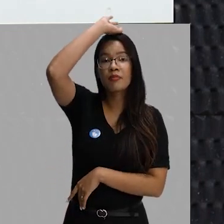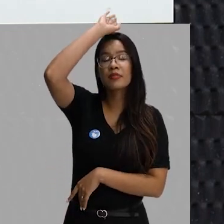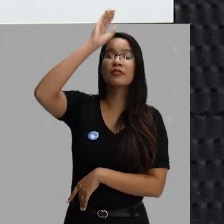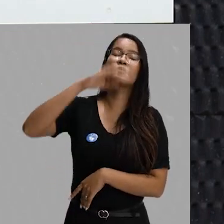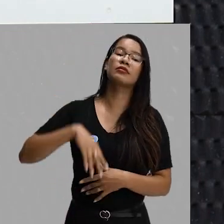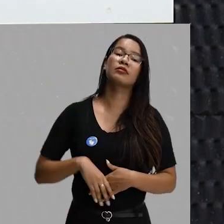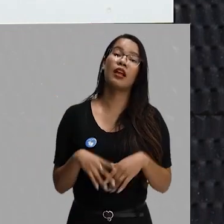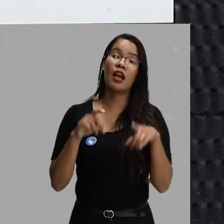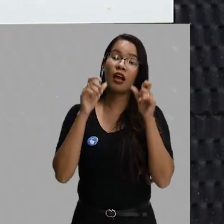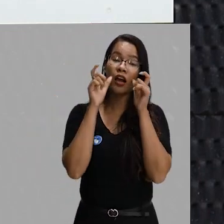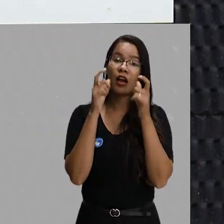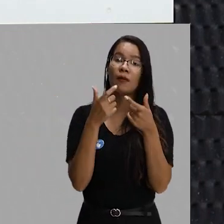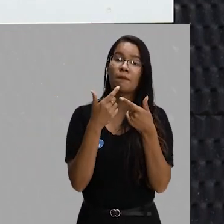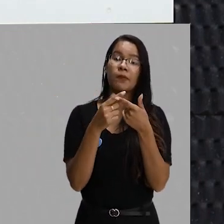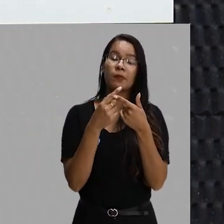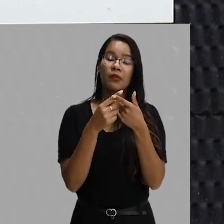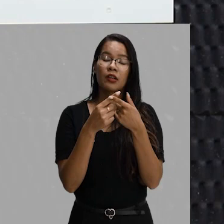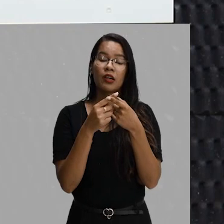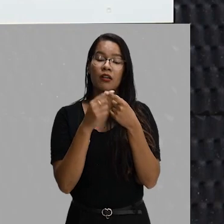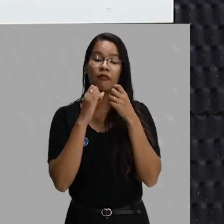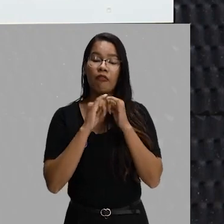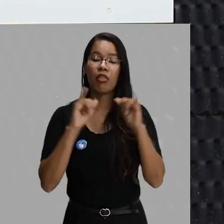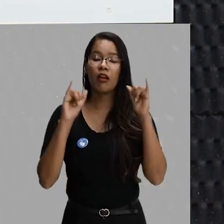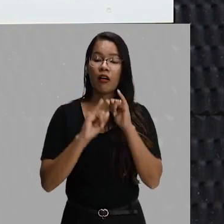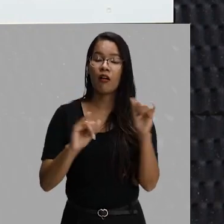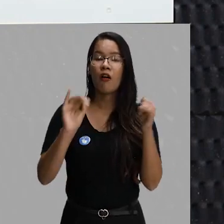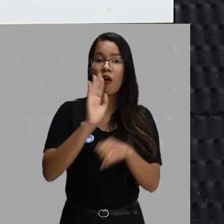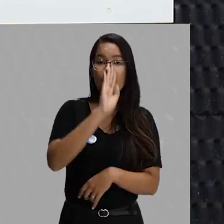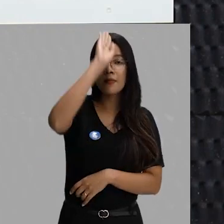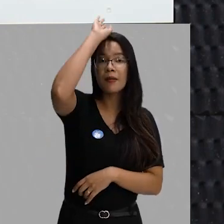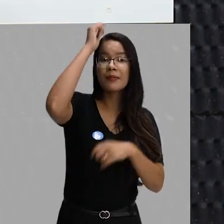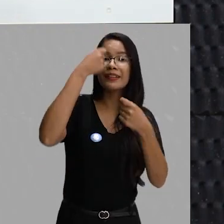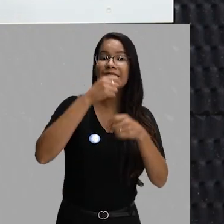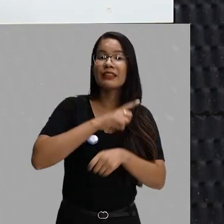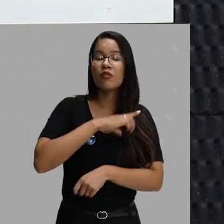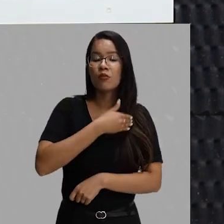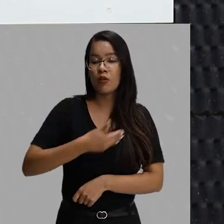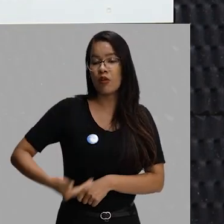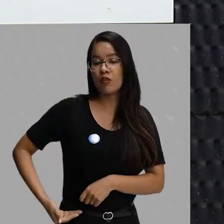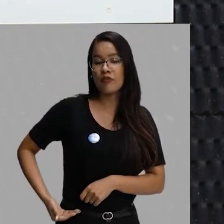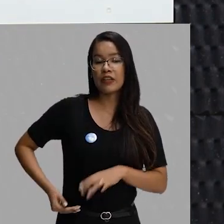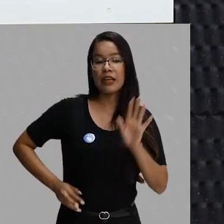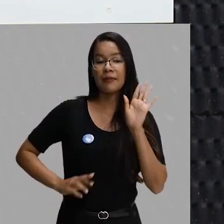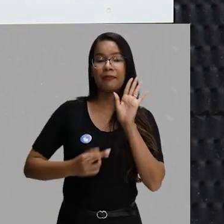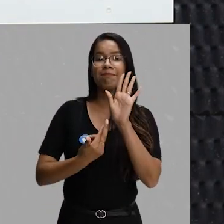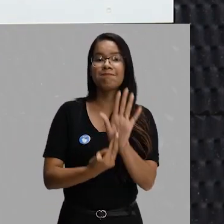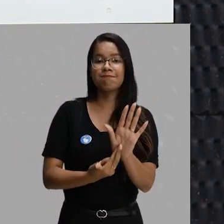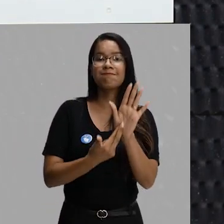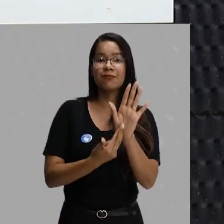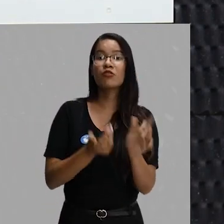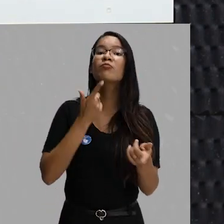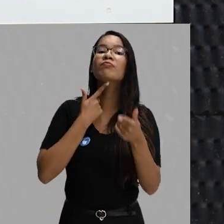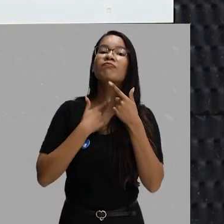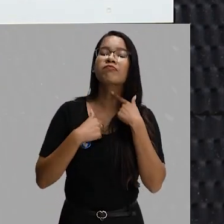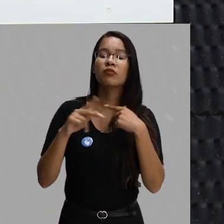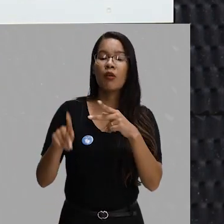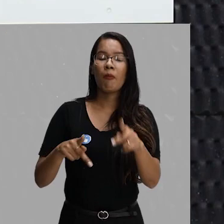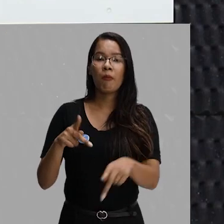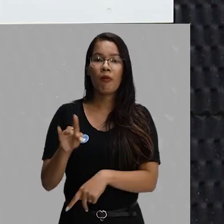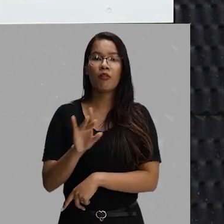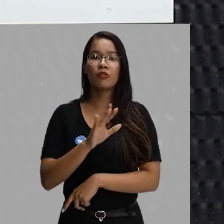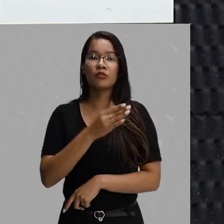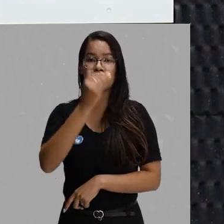só que interessante, Roma deveria ter uma forma de governo que representasse os interesses do povo de Roma, ou seja,